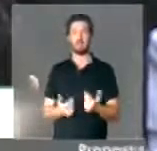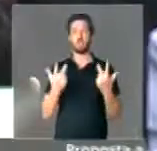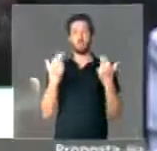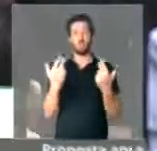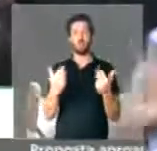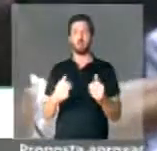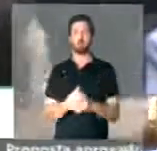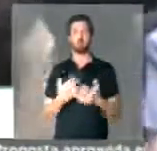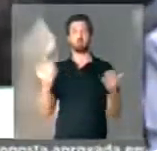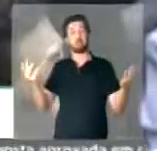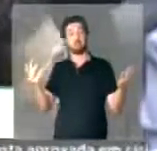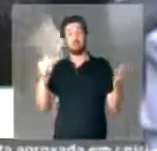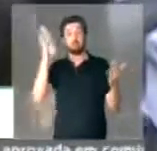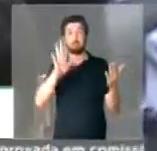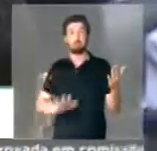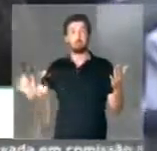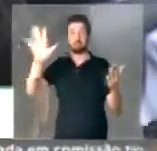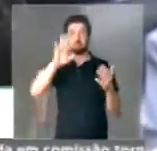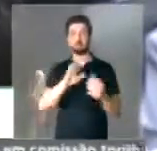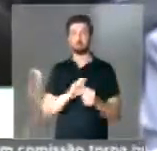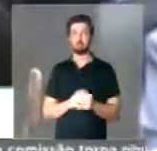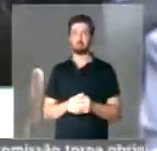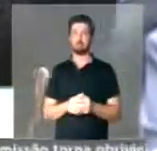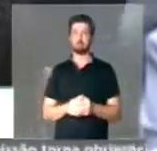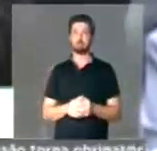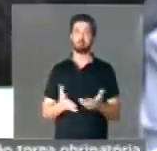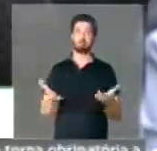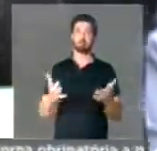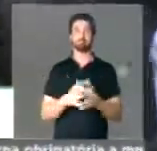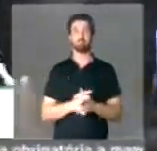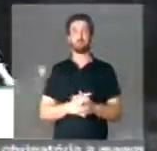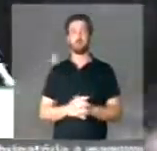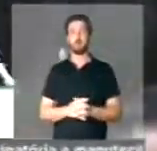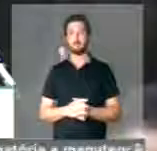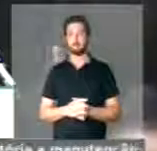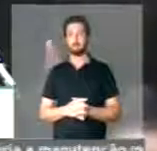mesma coisa. Então isso é nacional, não é, senhor presidente? Deputado... Presidente.